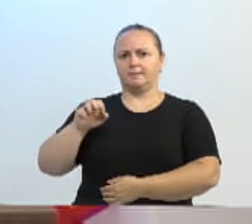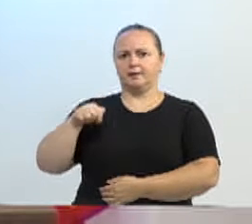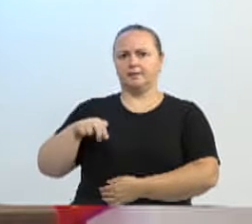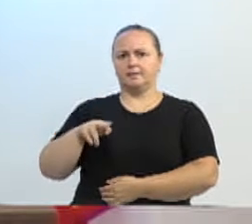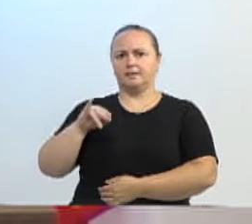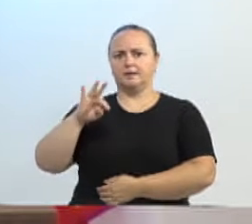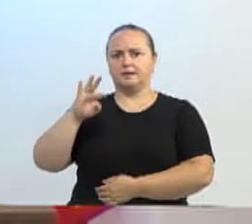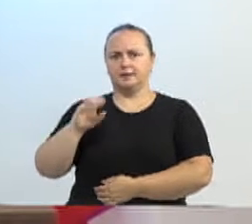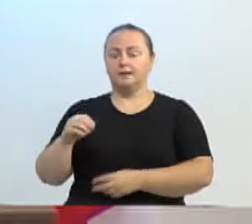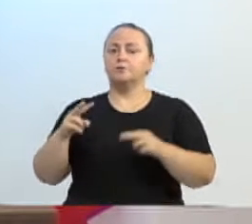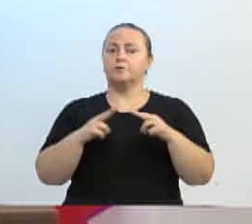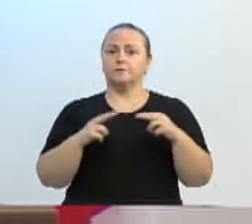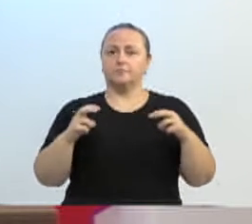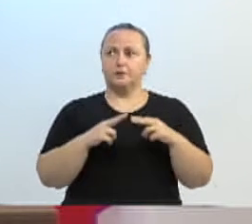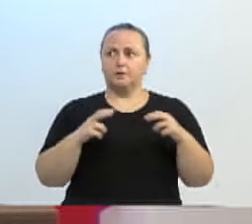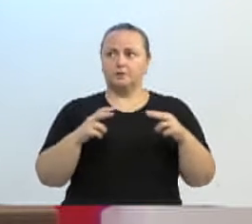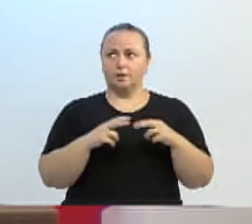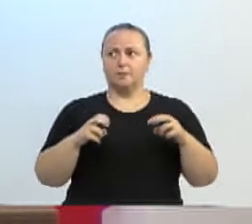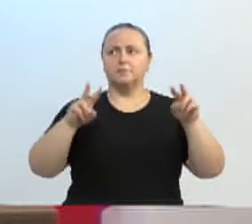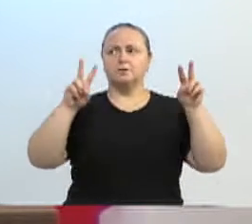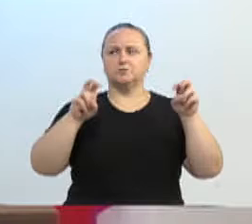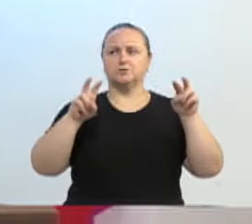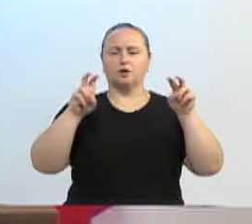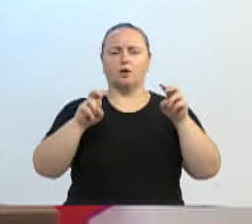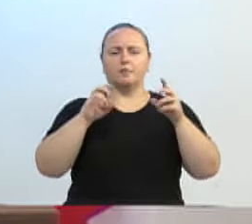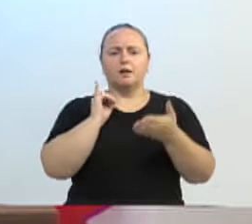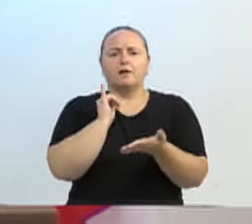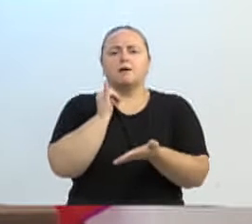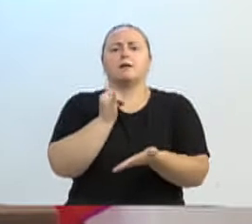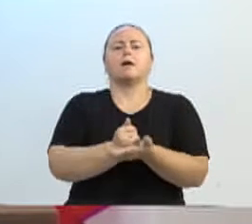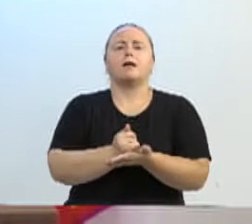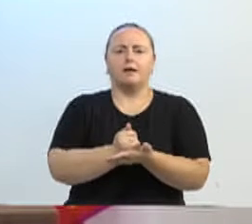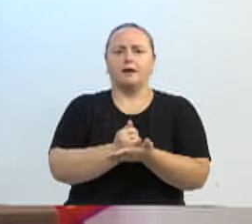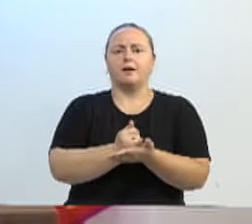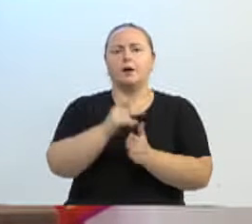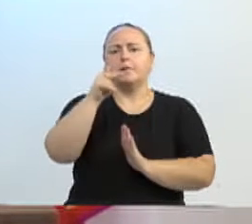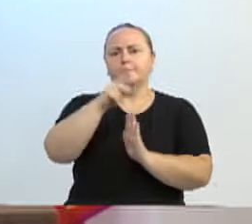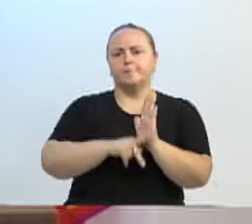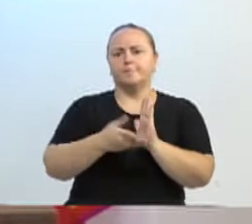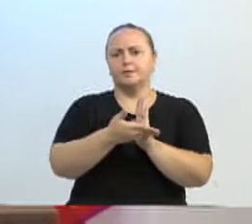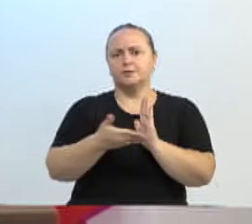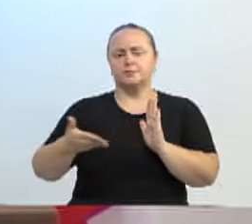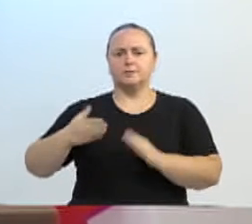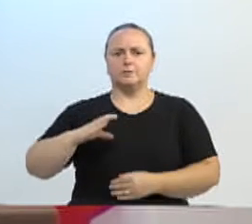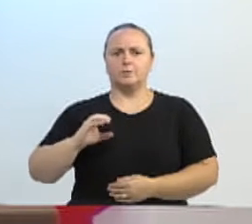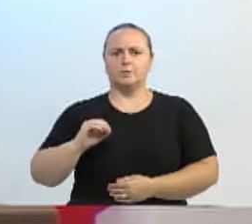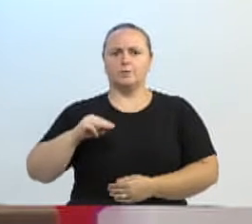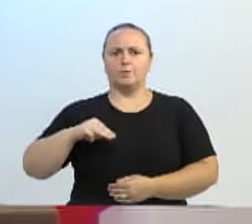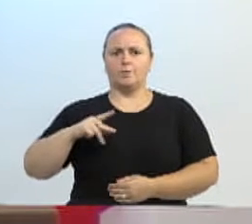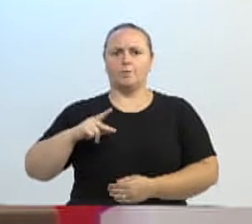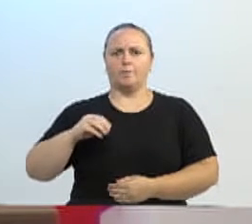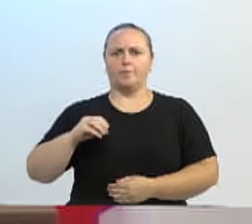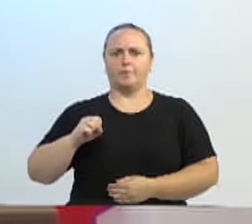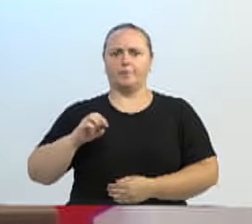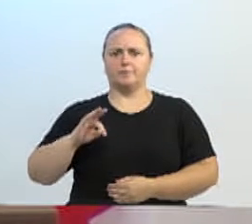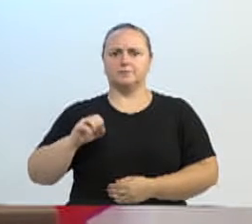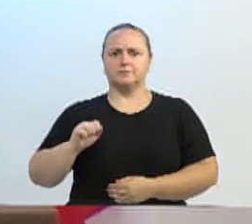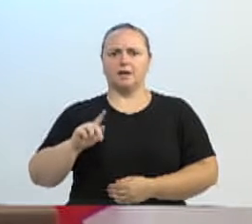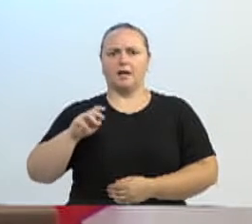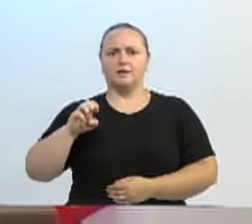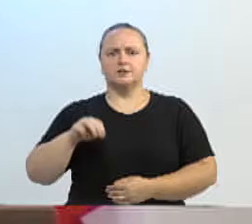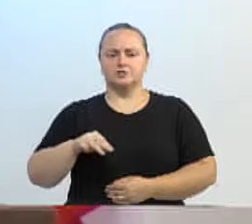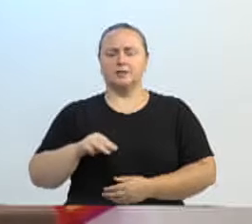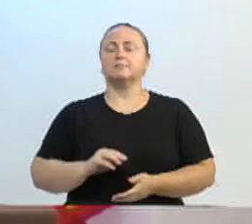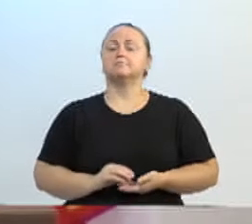respeito da implantação do projeto compostagem aqui em nossa cidade. E, naquele período, o vereador Marcelo